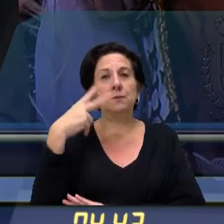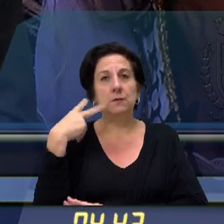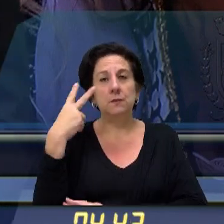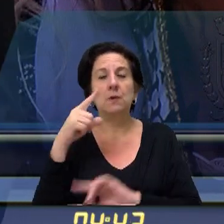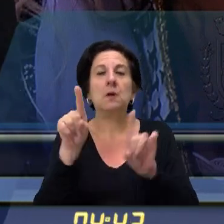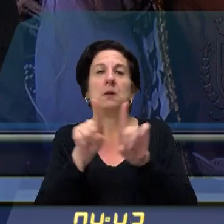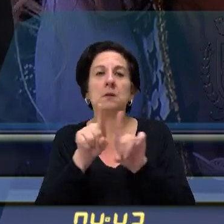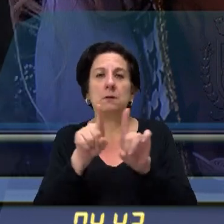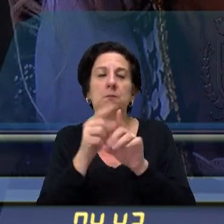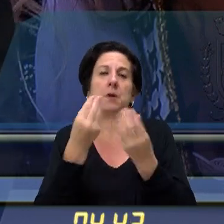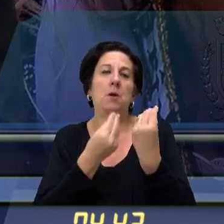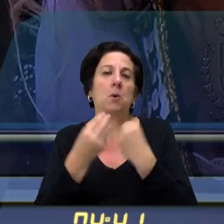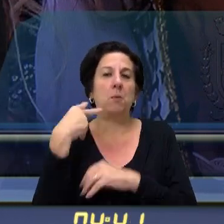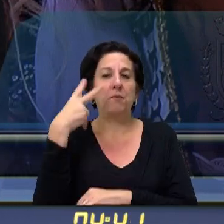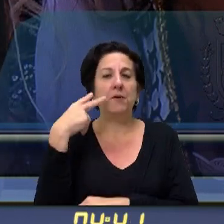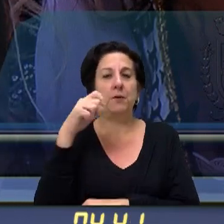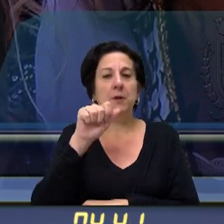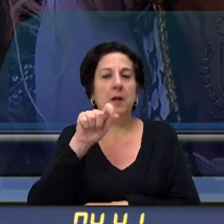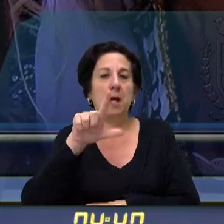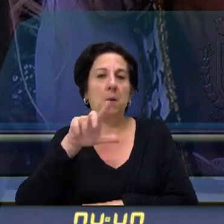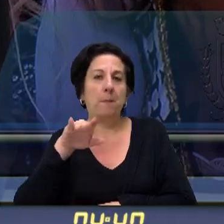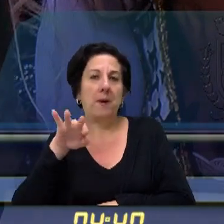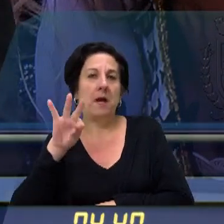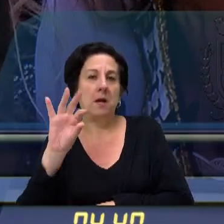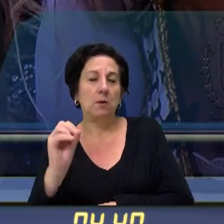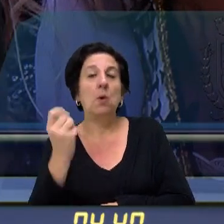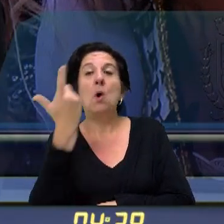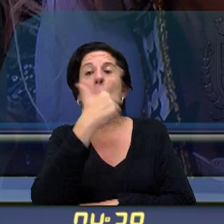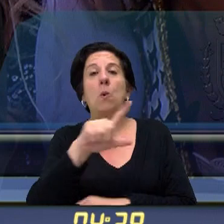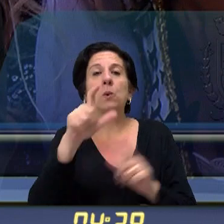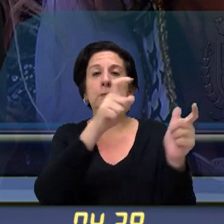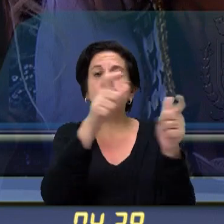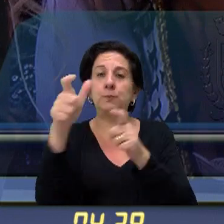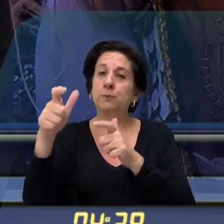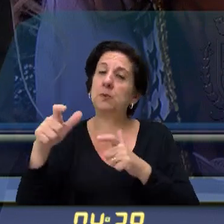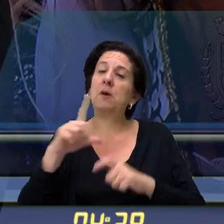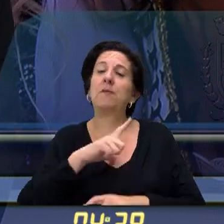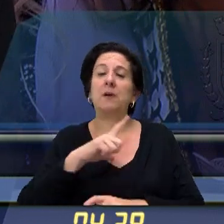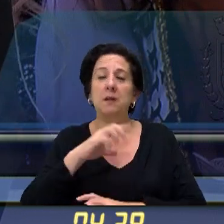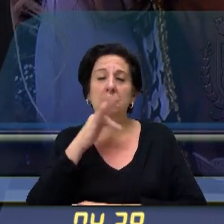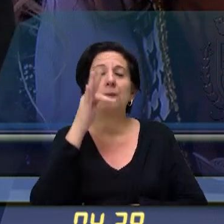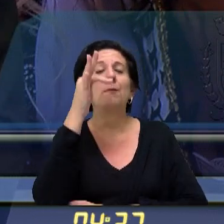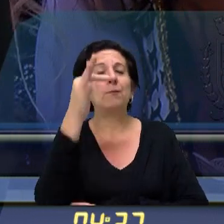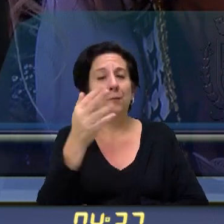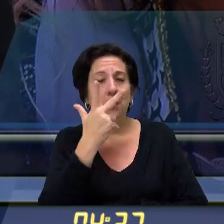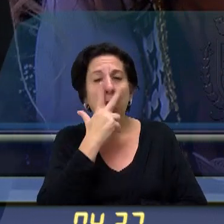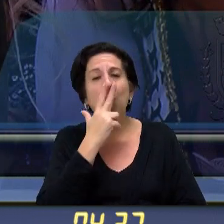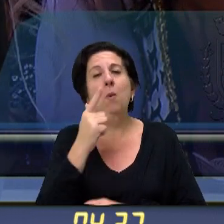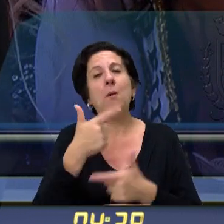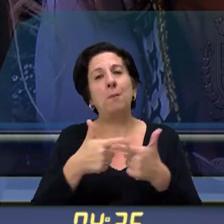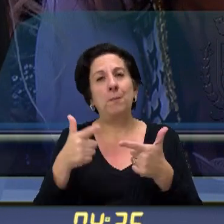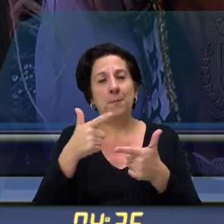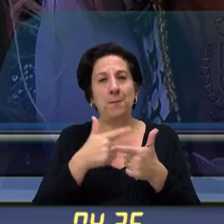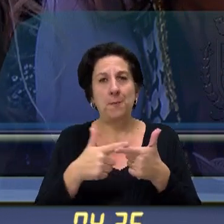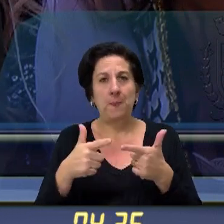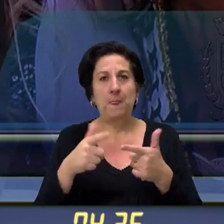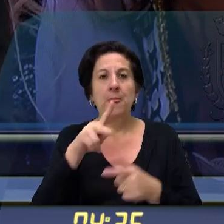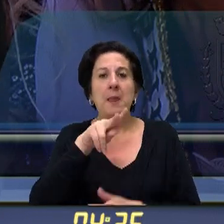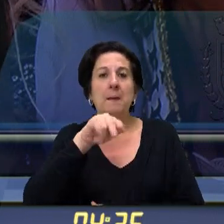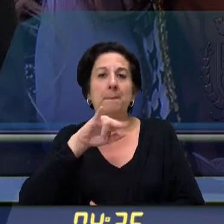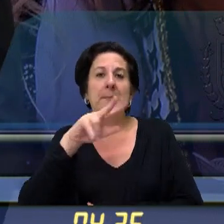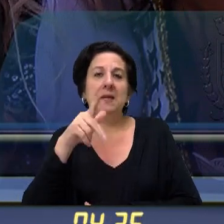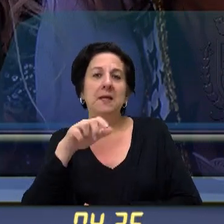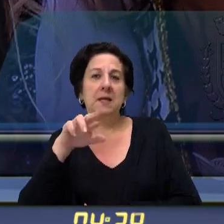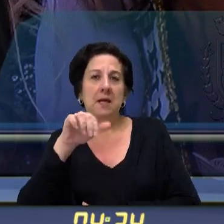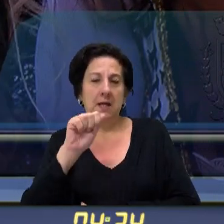e também, como o vereador Alberto Reck disse, outras localidades terão problemas semelhantes, né? Pinheiral também